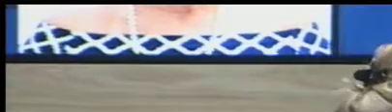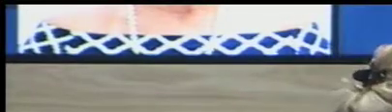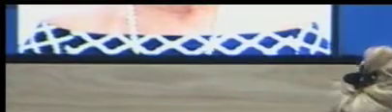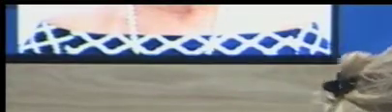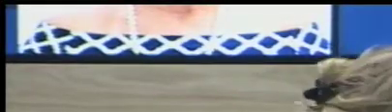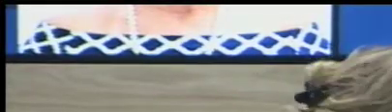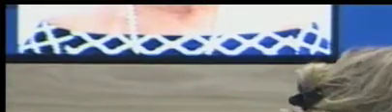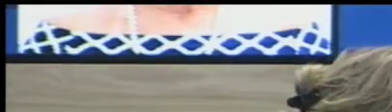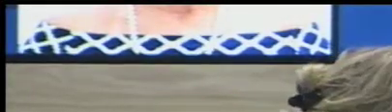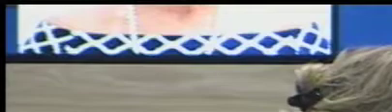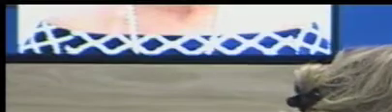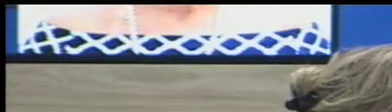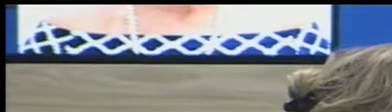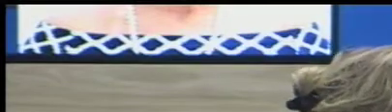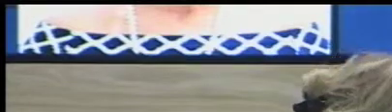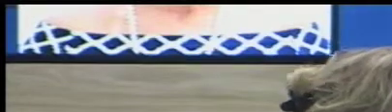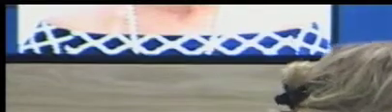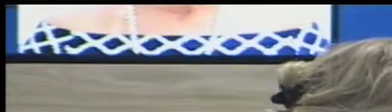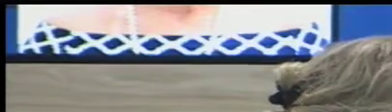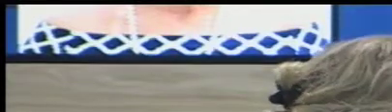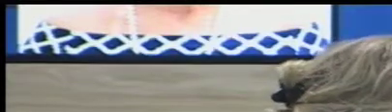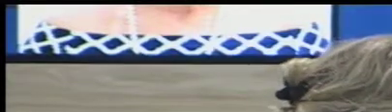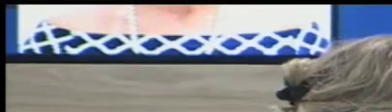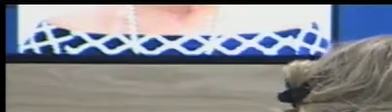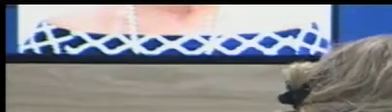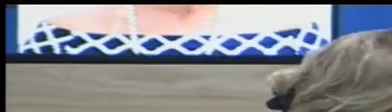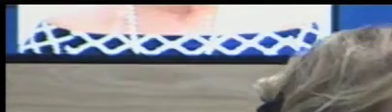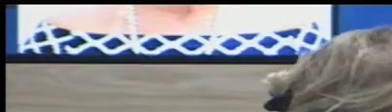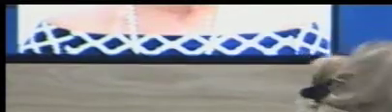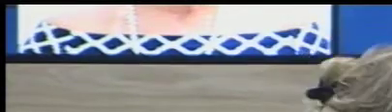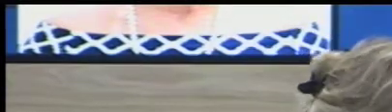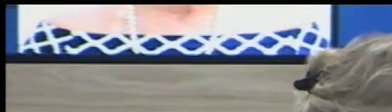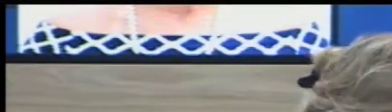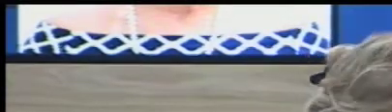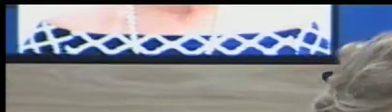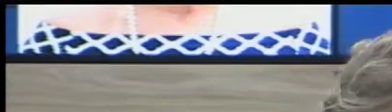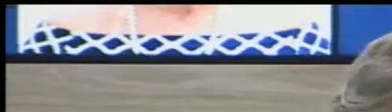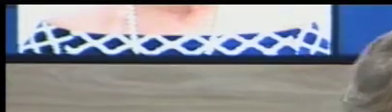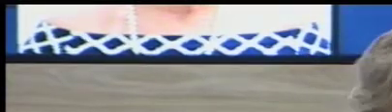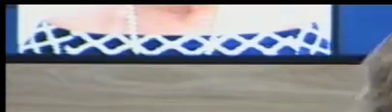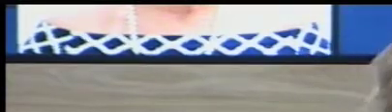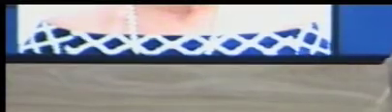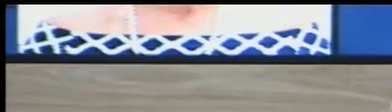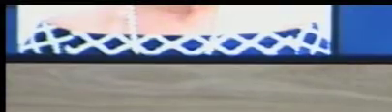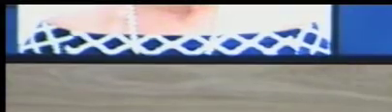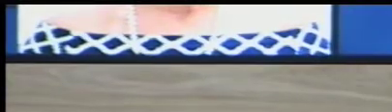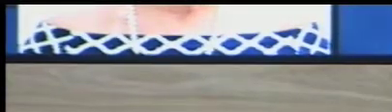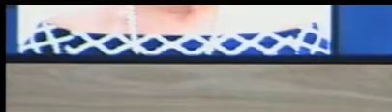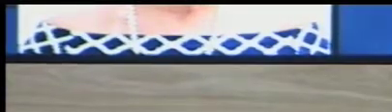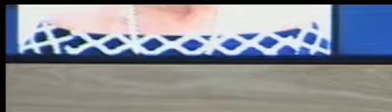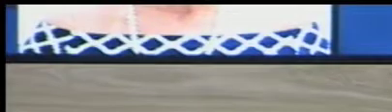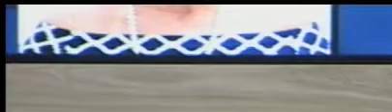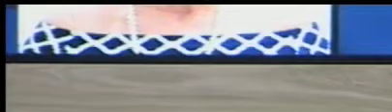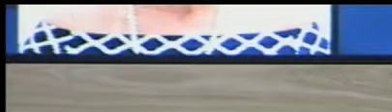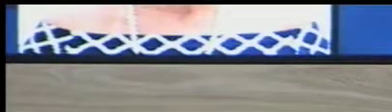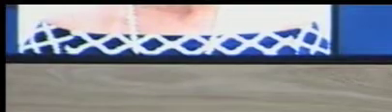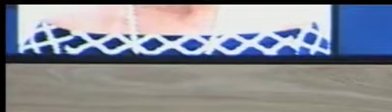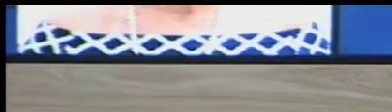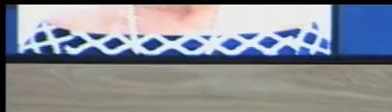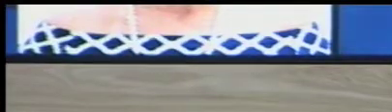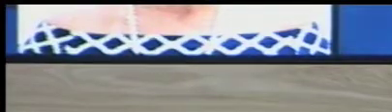porque meu gabinete em 3 dias recebeu 3 denúncias de violência contra a